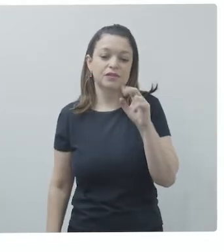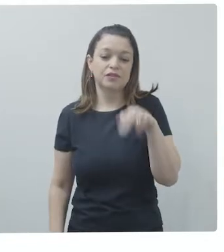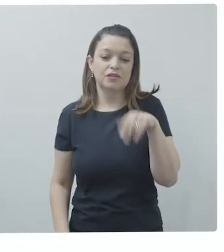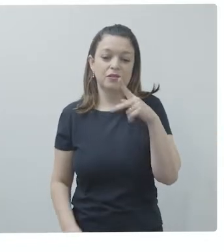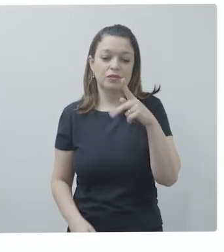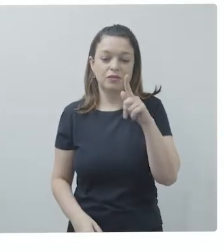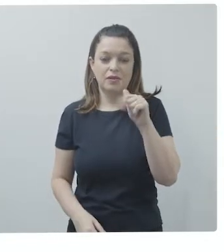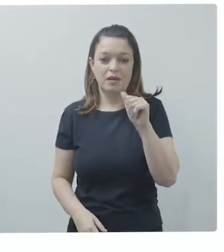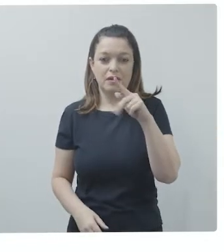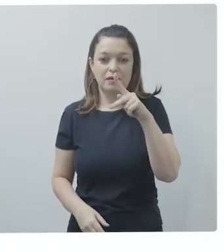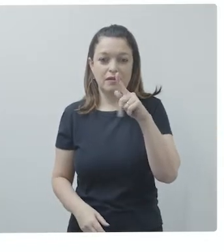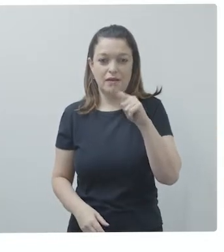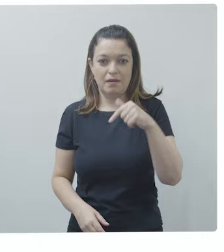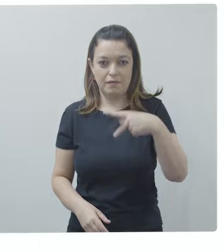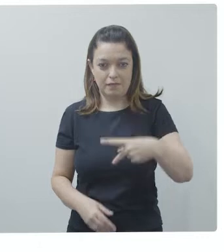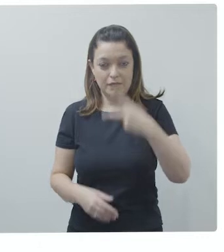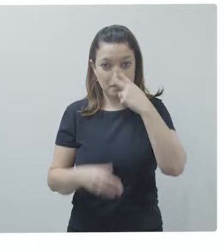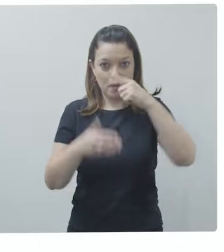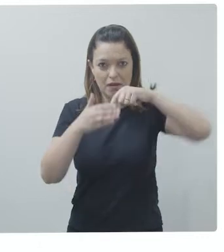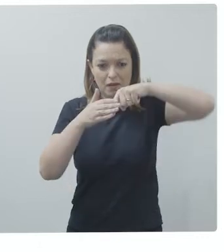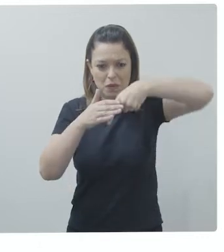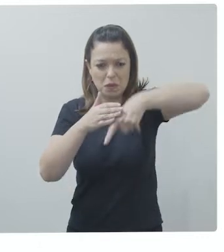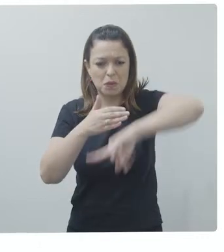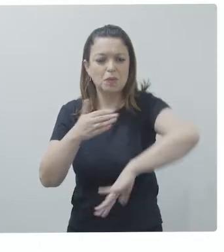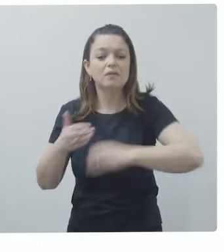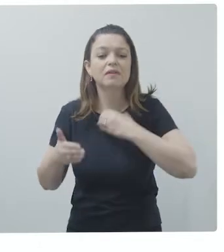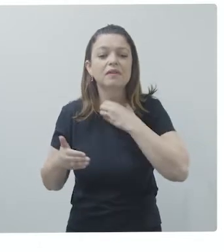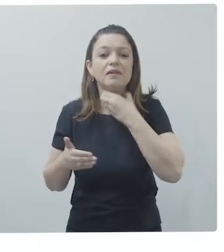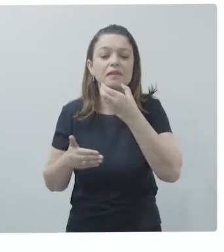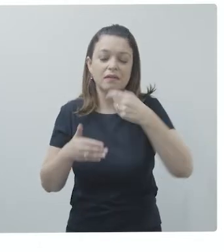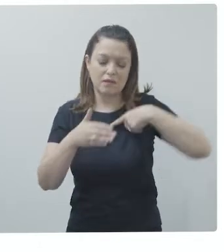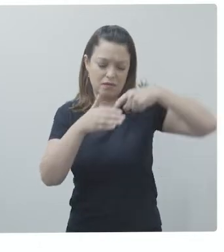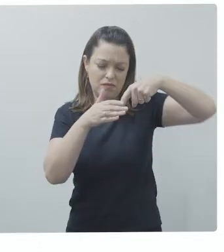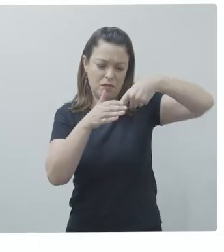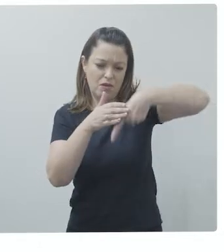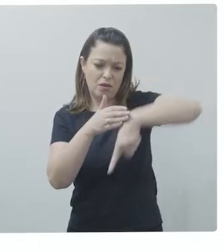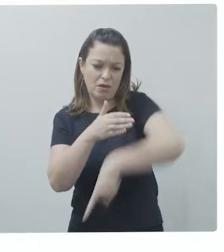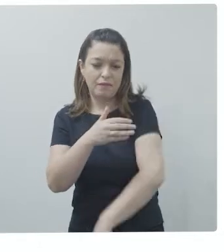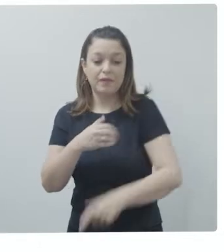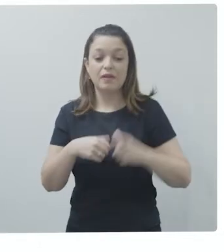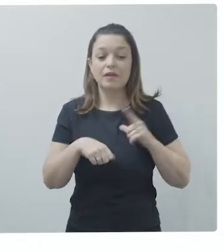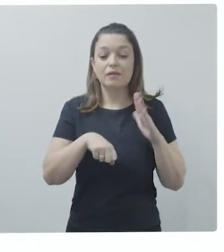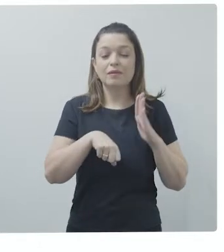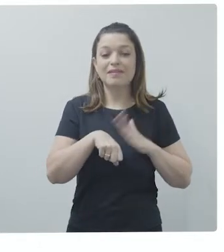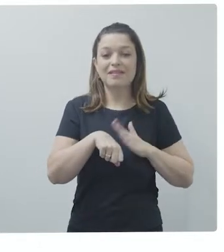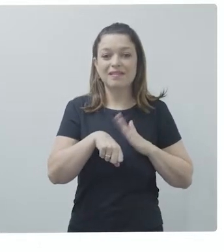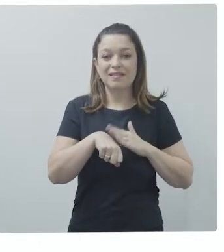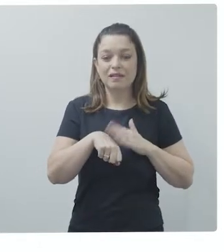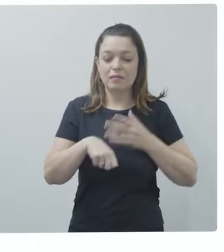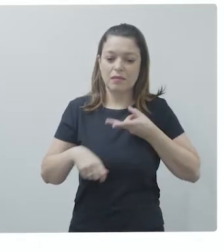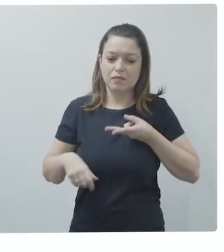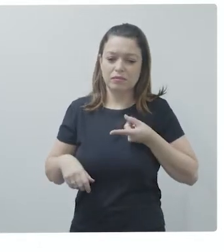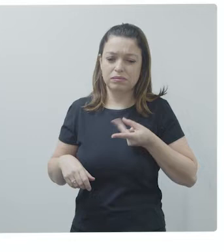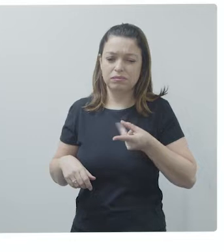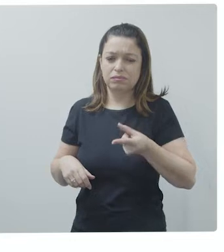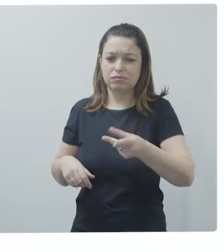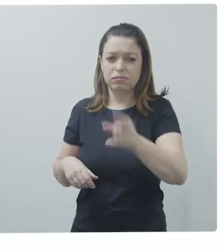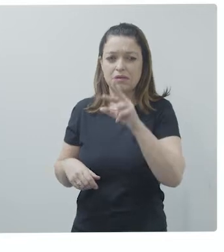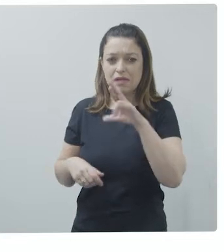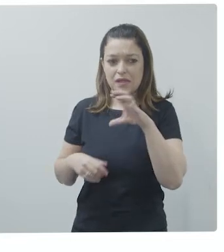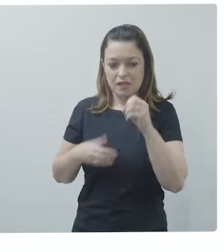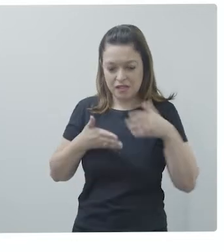garganta do abismo. Ao longo de um tempo imensurável, os rios venenosos se solidificaram e, pouco a